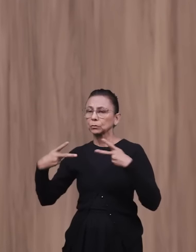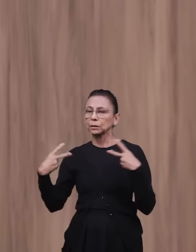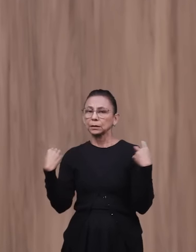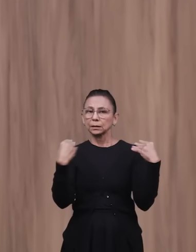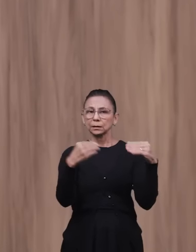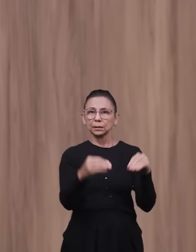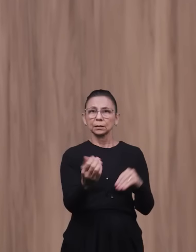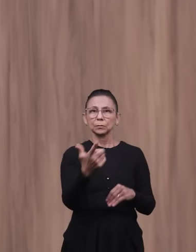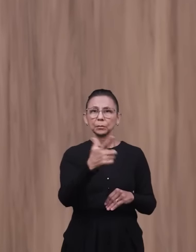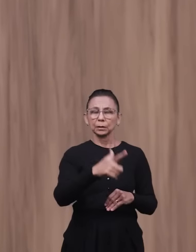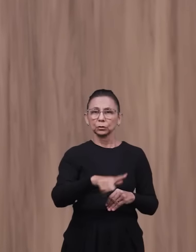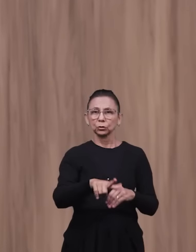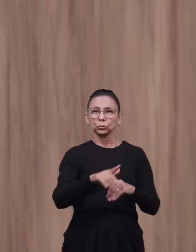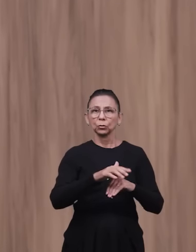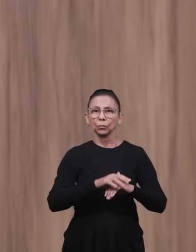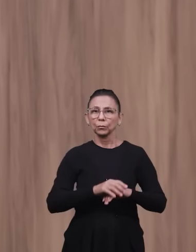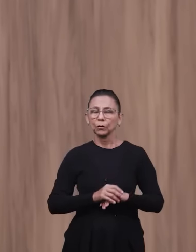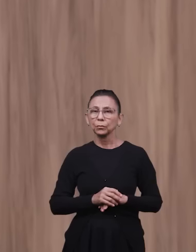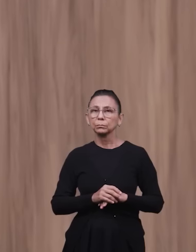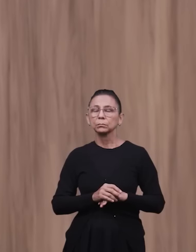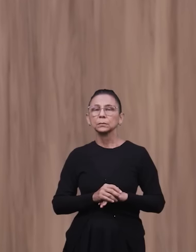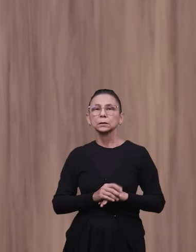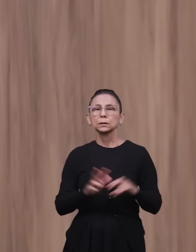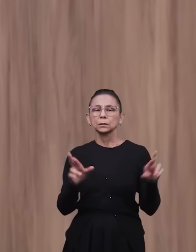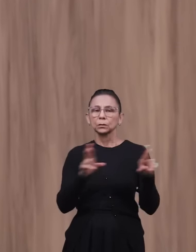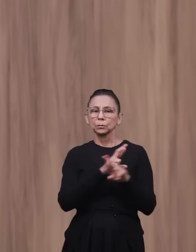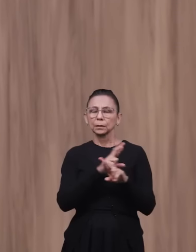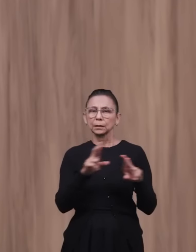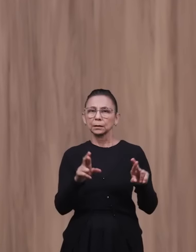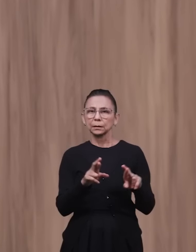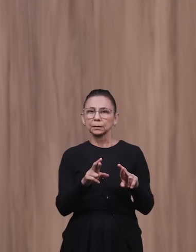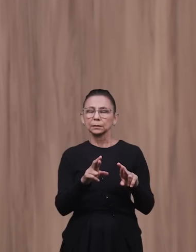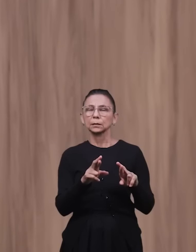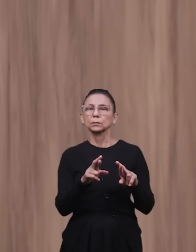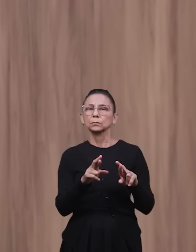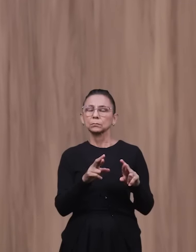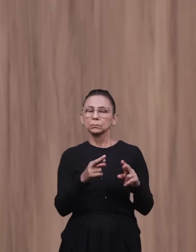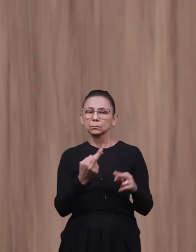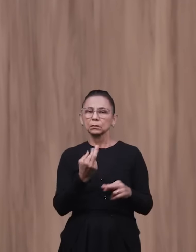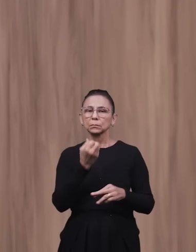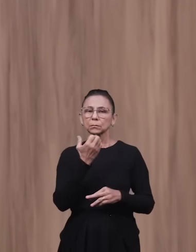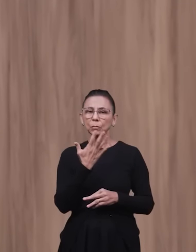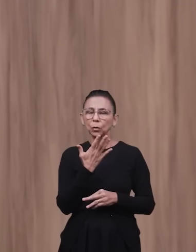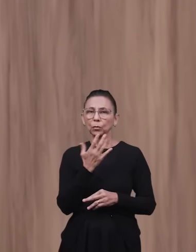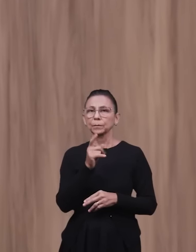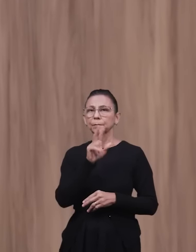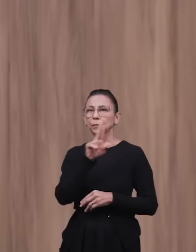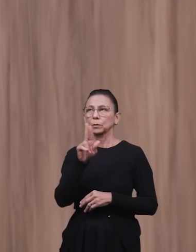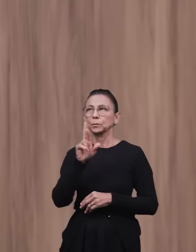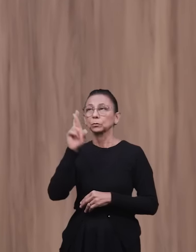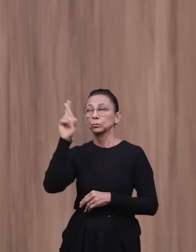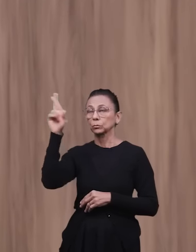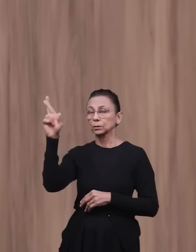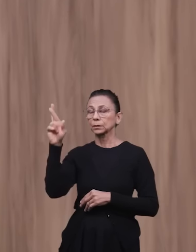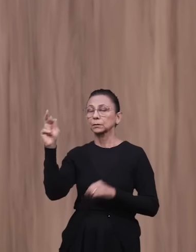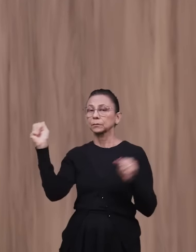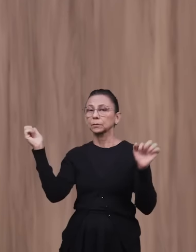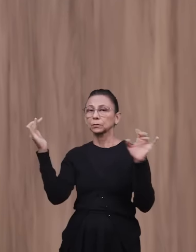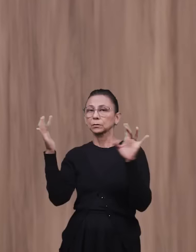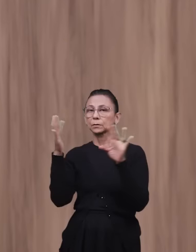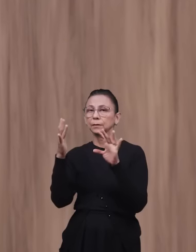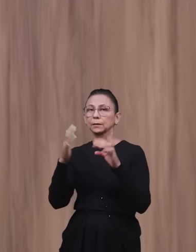a convivência fraternal entre os dois. E toda dificuldade será dissipada, e o nome do Senhor será glorificado